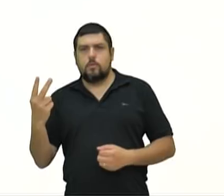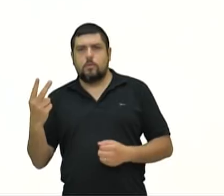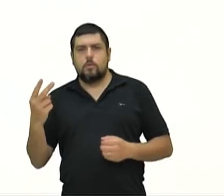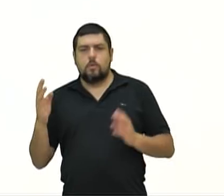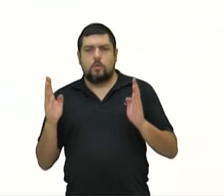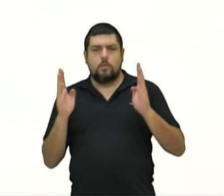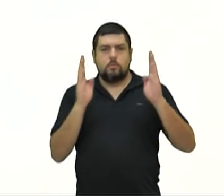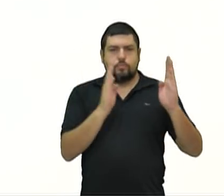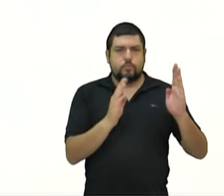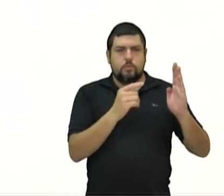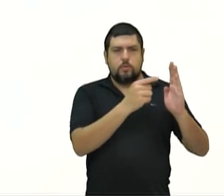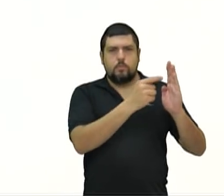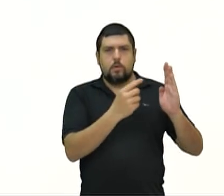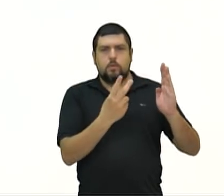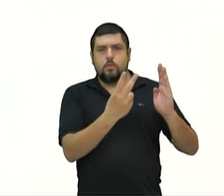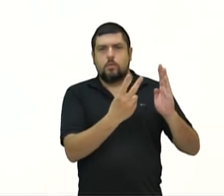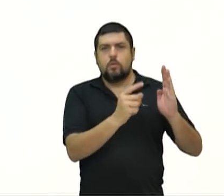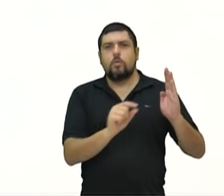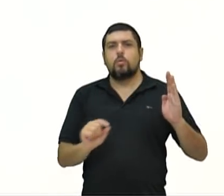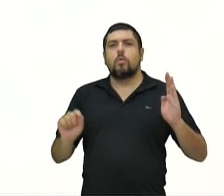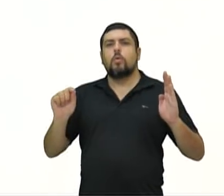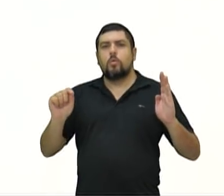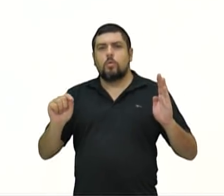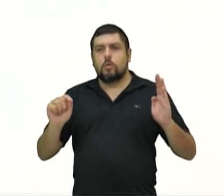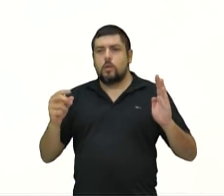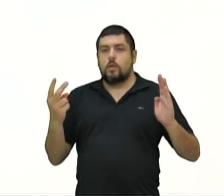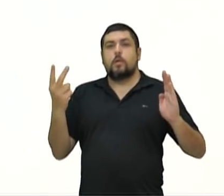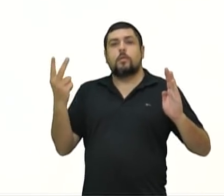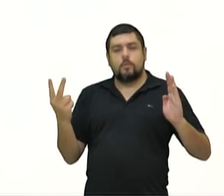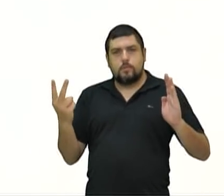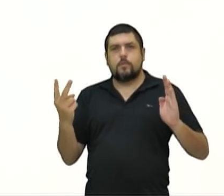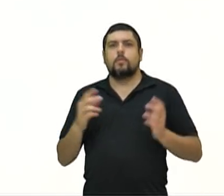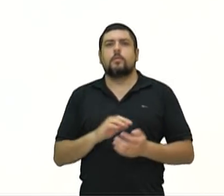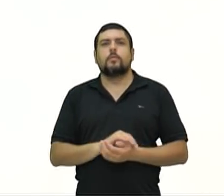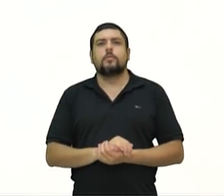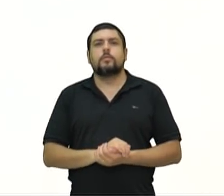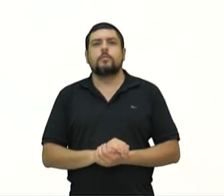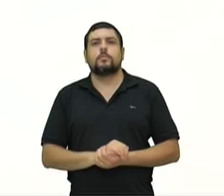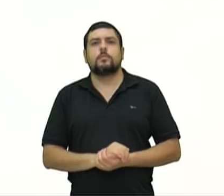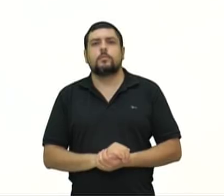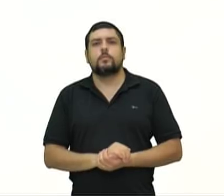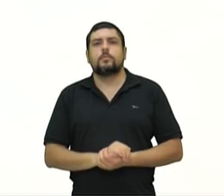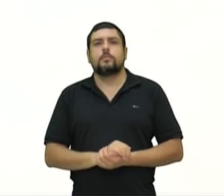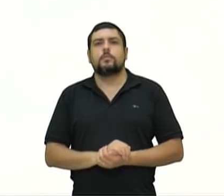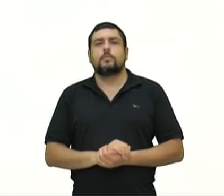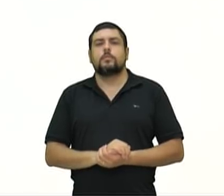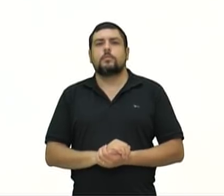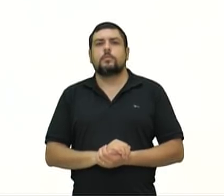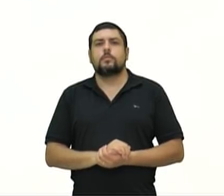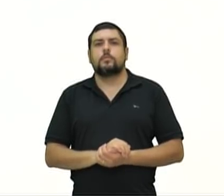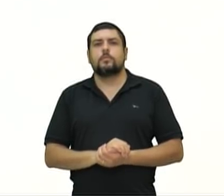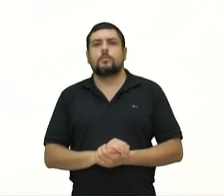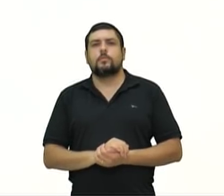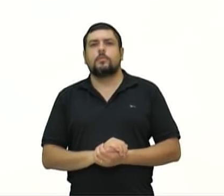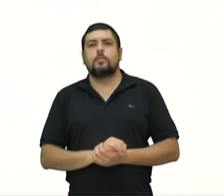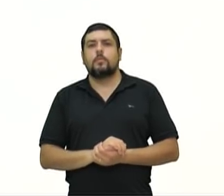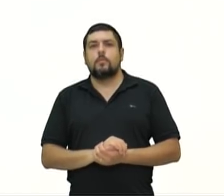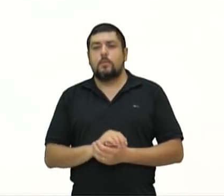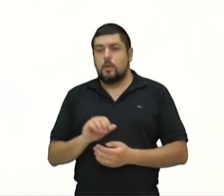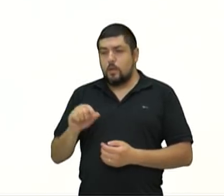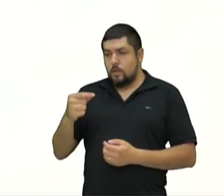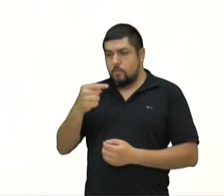temos uma entrada de menos 2 e uma saída de 2, tá? Quando x vale menos 1,